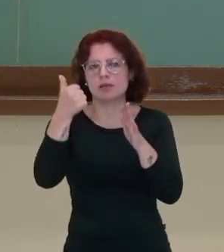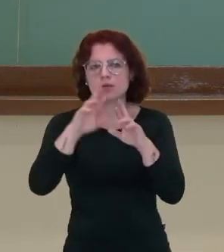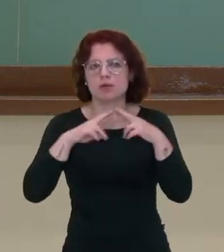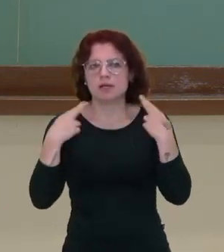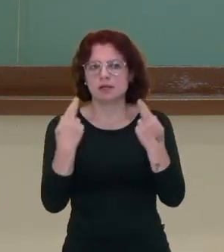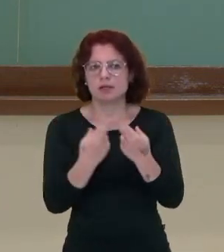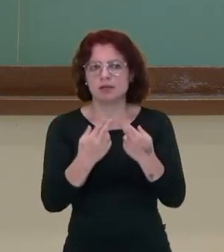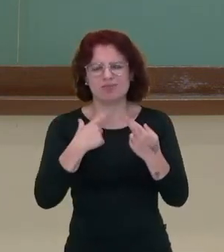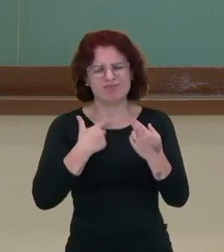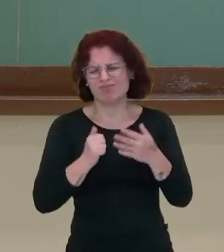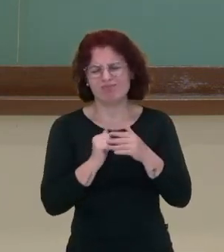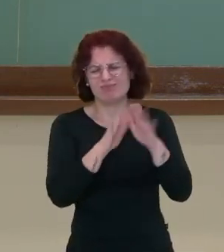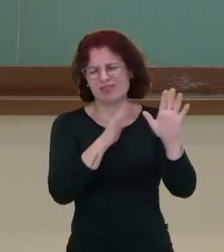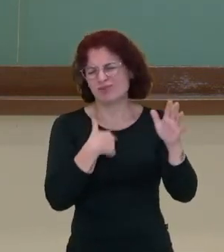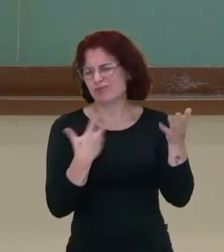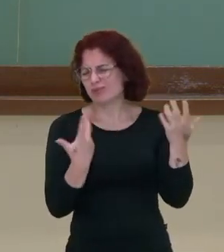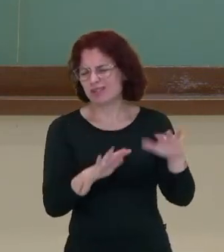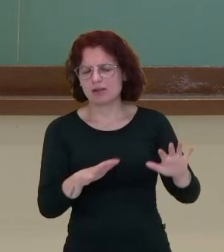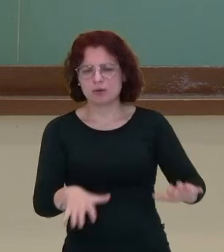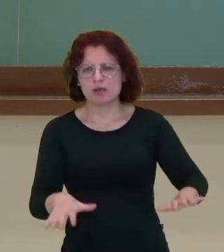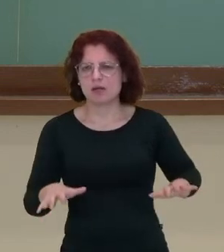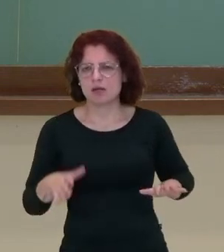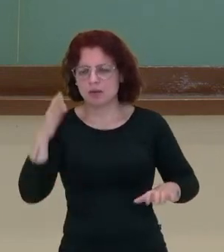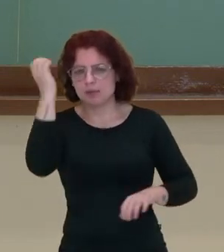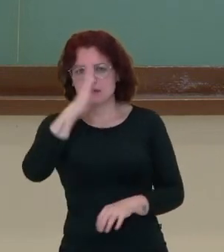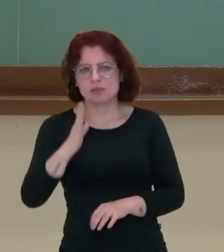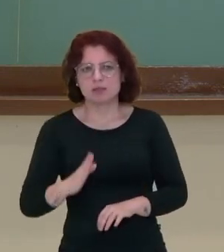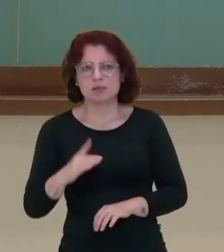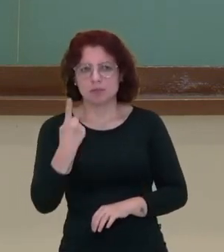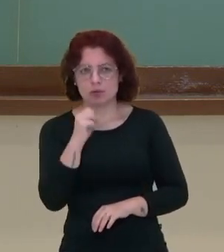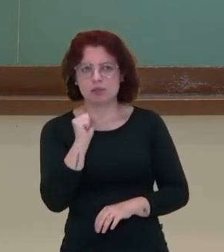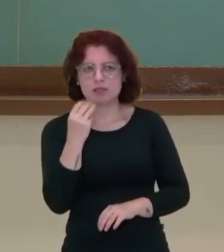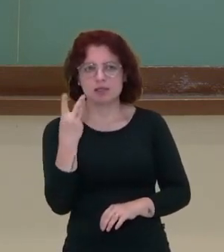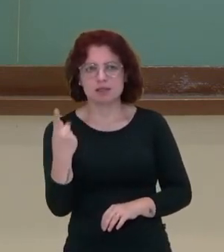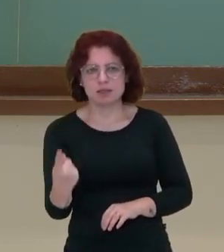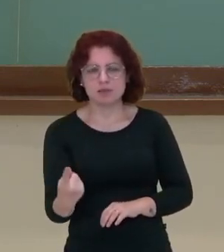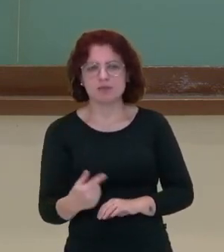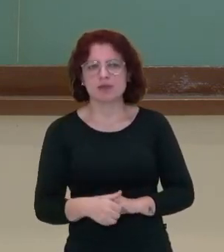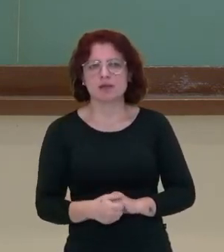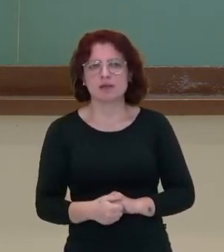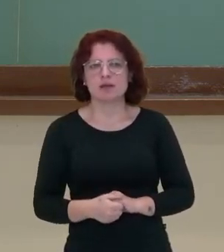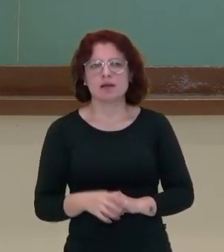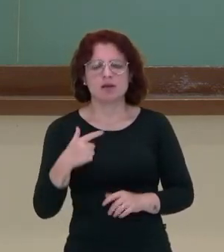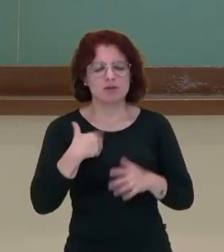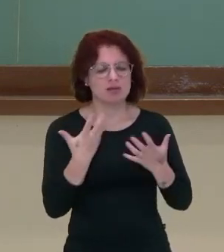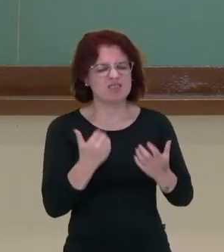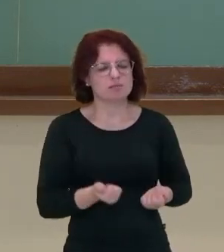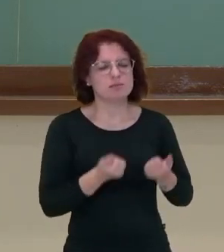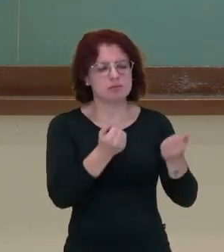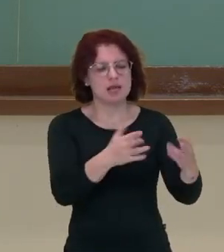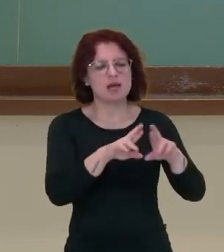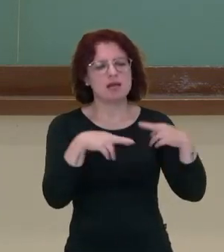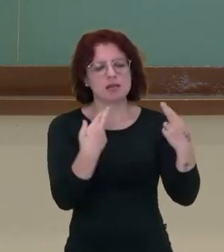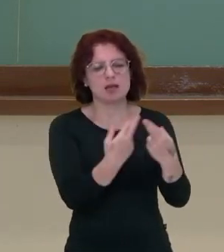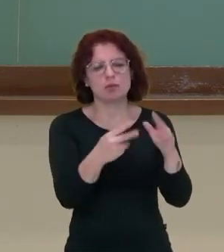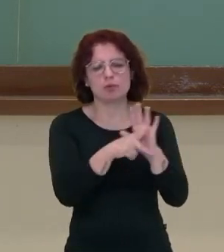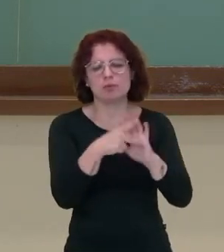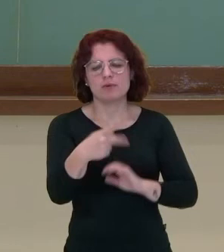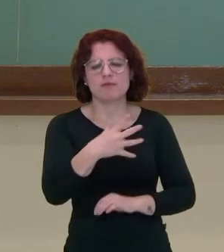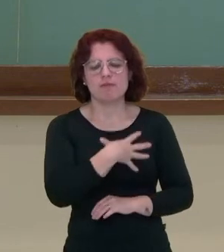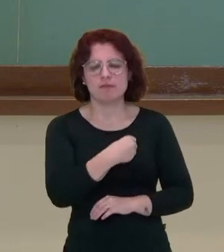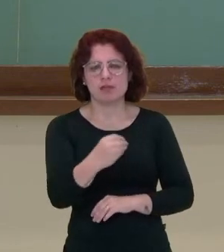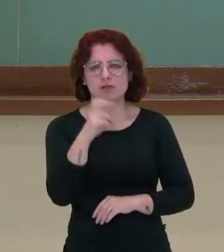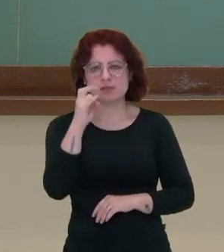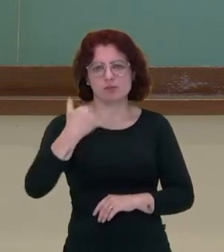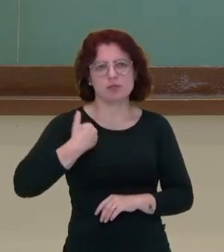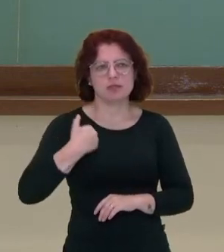Pedro abdica o trono em abril de 1831, em favor do seu filho Dom Pedro II, com apenas 5